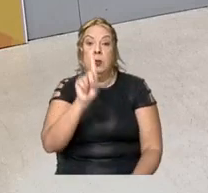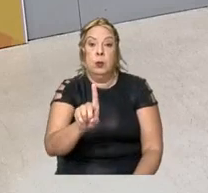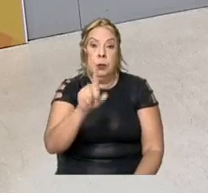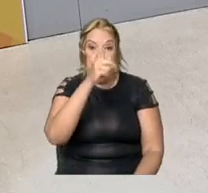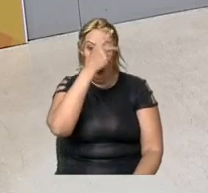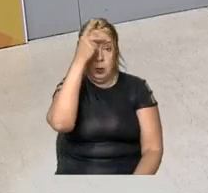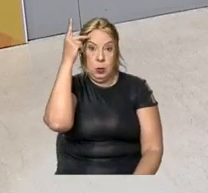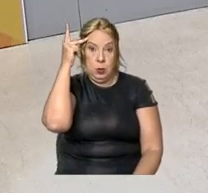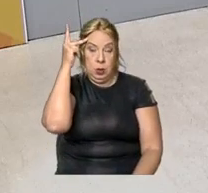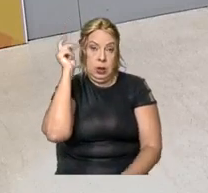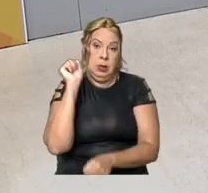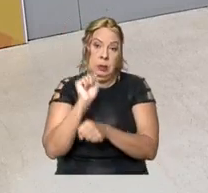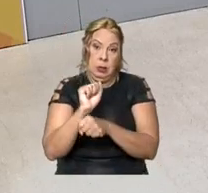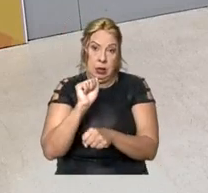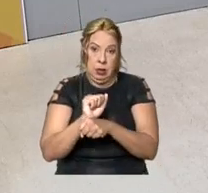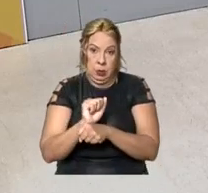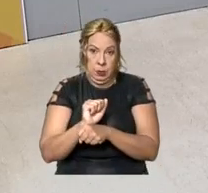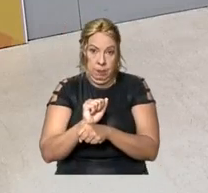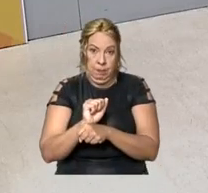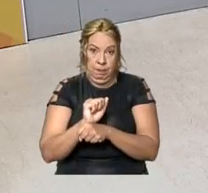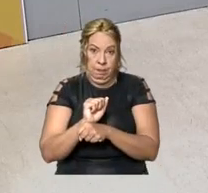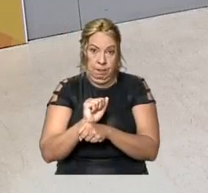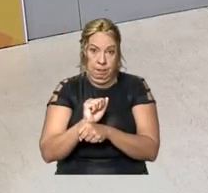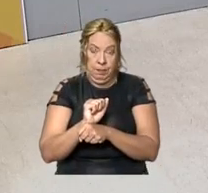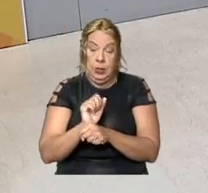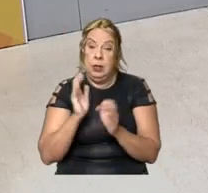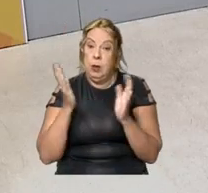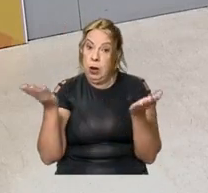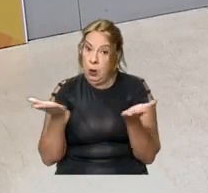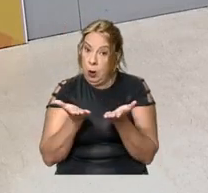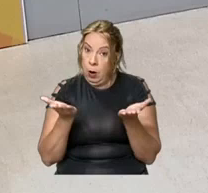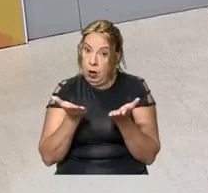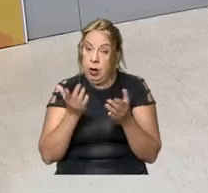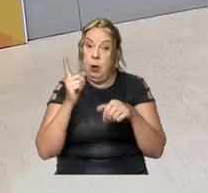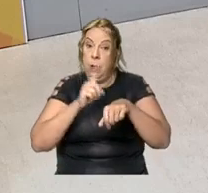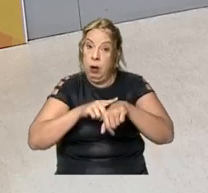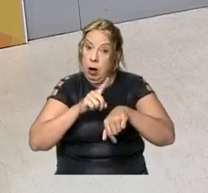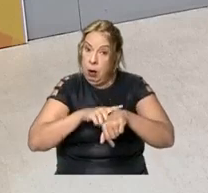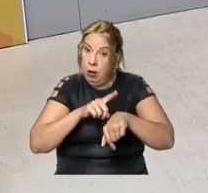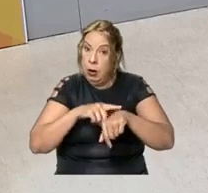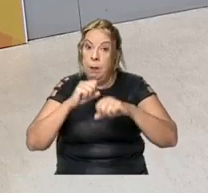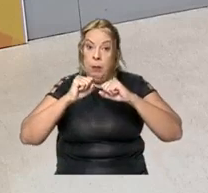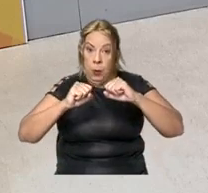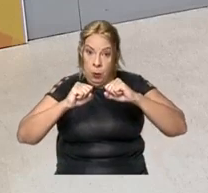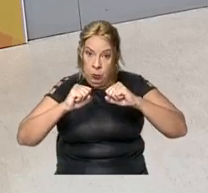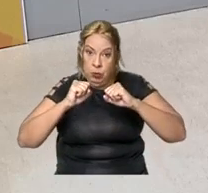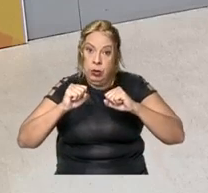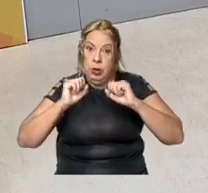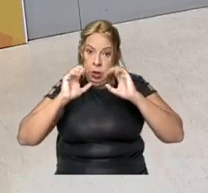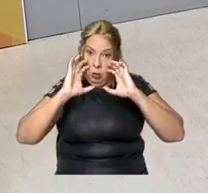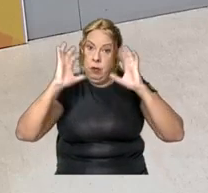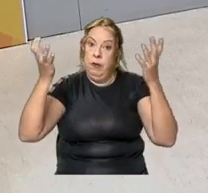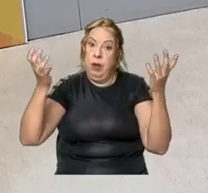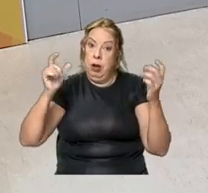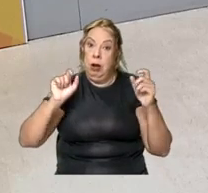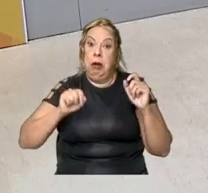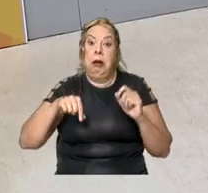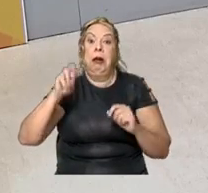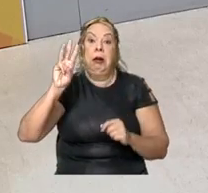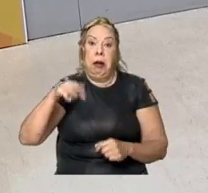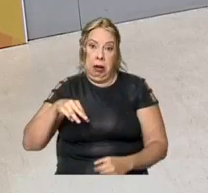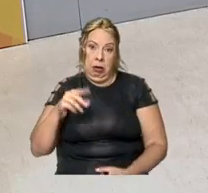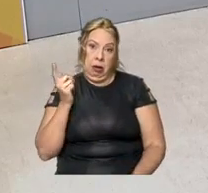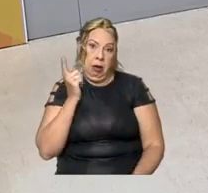expectativa, minha gente. Vambora, a qualquer momento pode sair a bolinha decisiva, até agora mesmo. Será que é essa? Já que me confirma